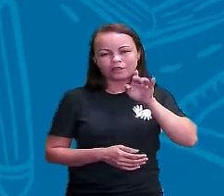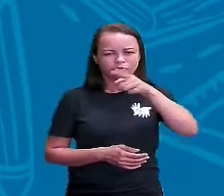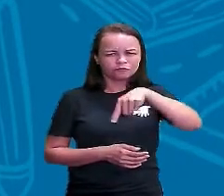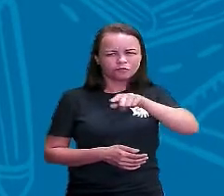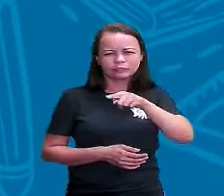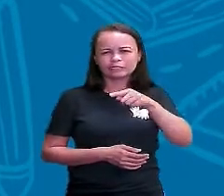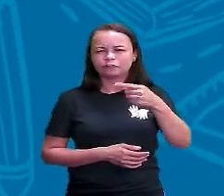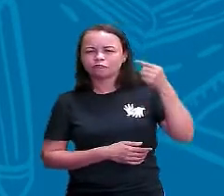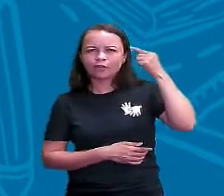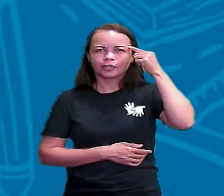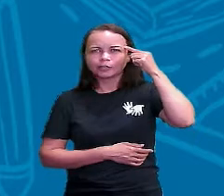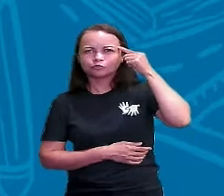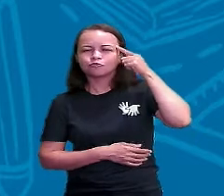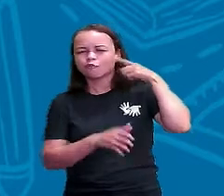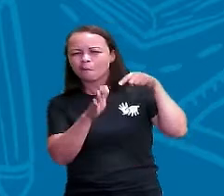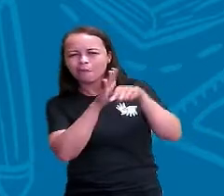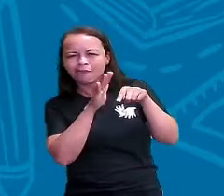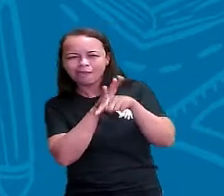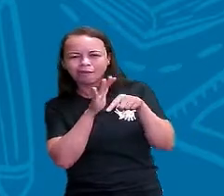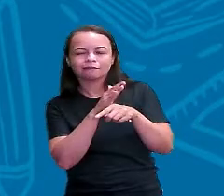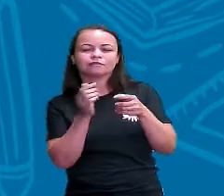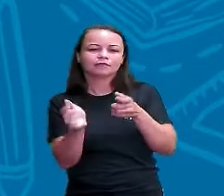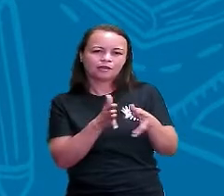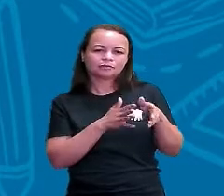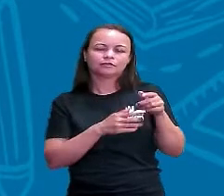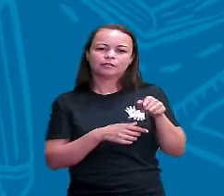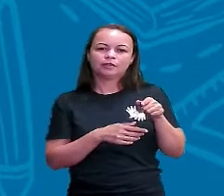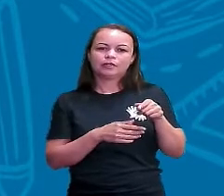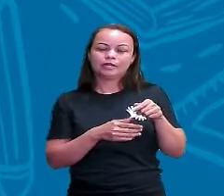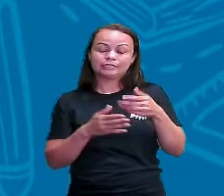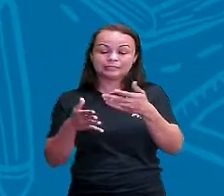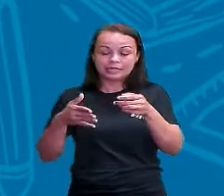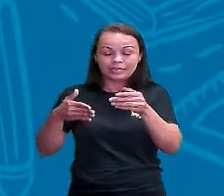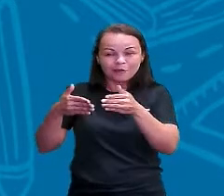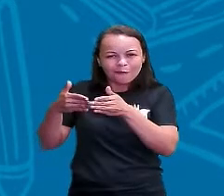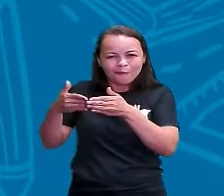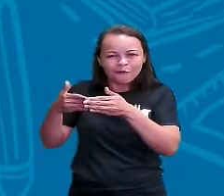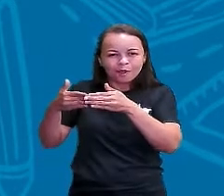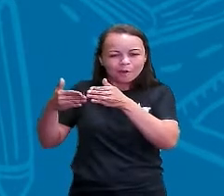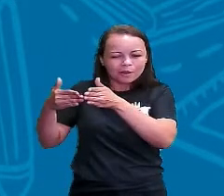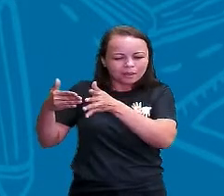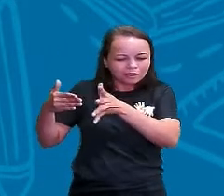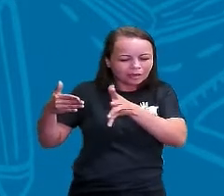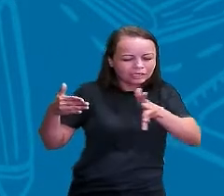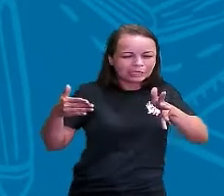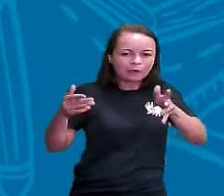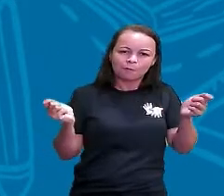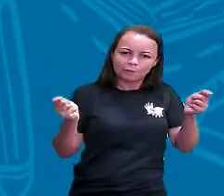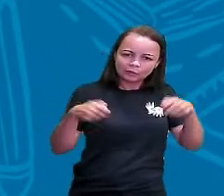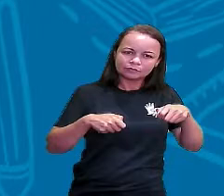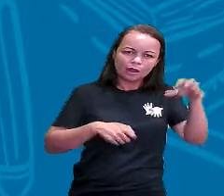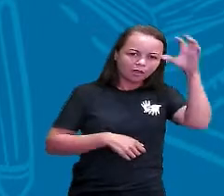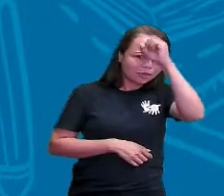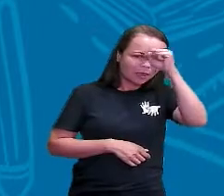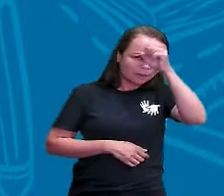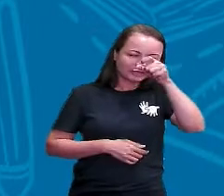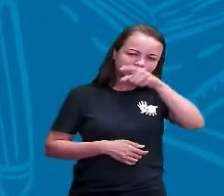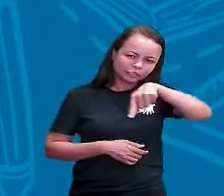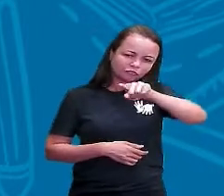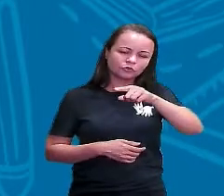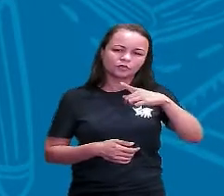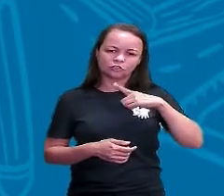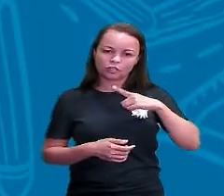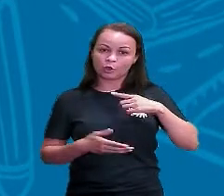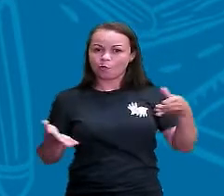muitas inquietações. Essa aqui é apenas a pontinha do iceberg das possibilidades de aprender que vocês hoje têm nessa aula